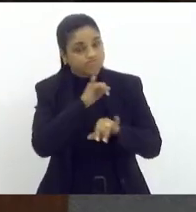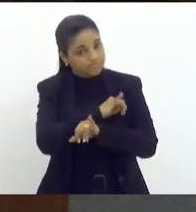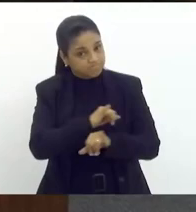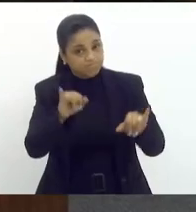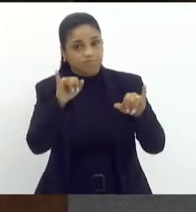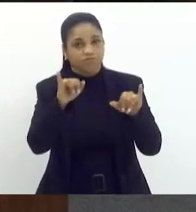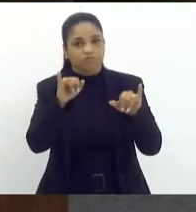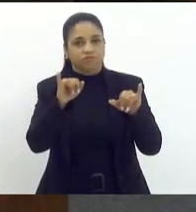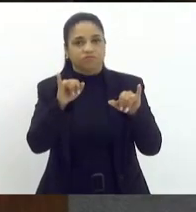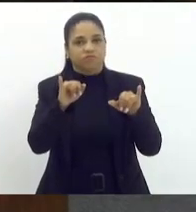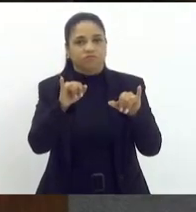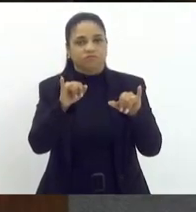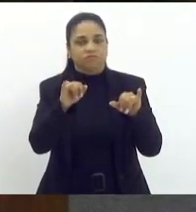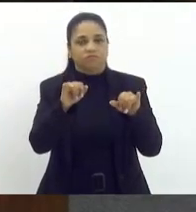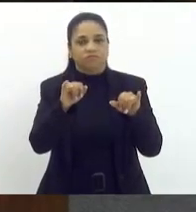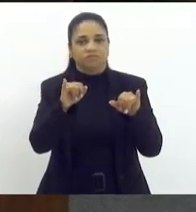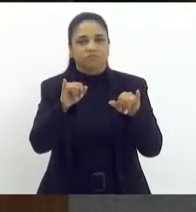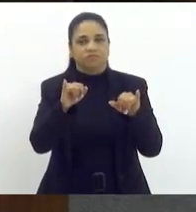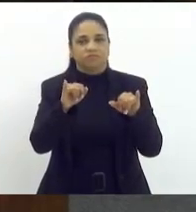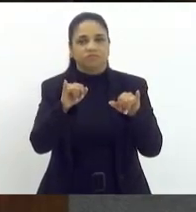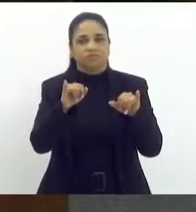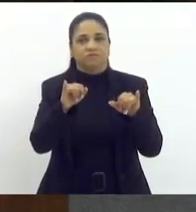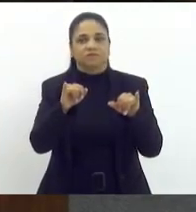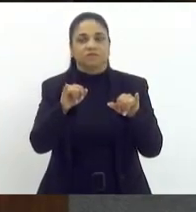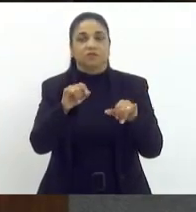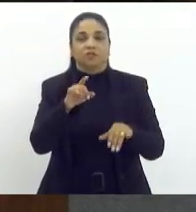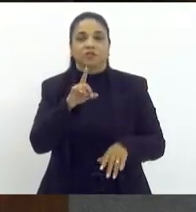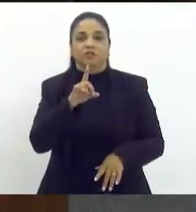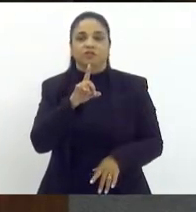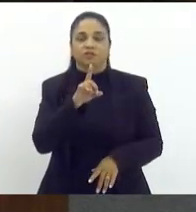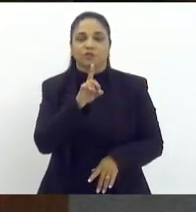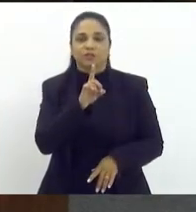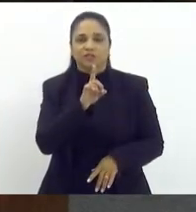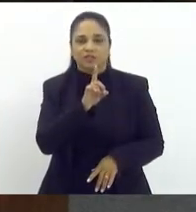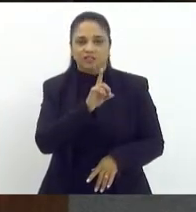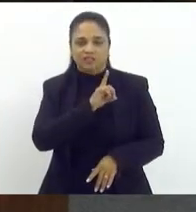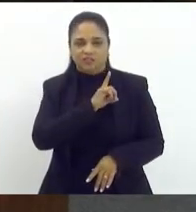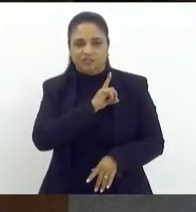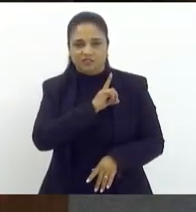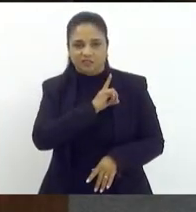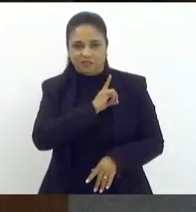ao grande parte lamentar do que Caxiense Marcelo